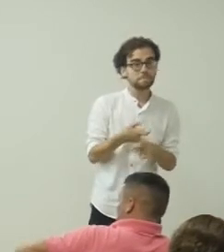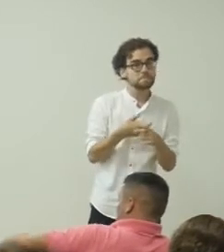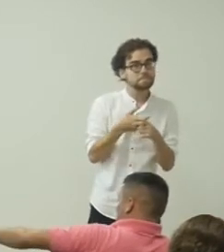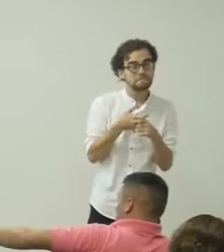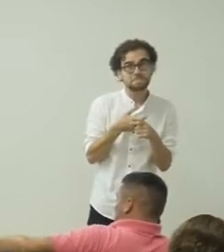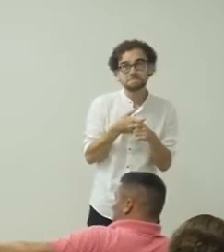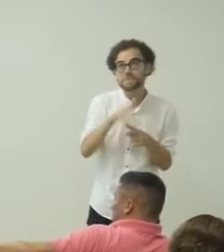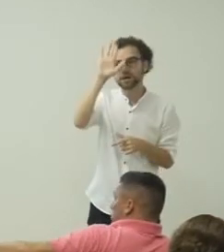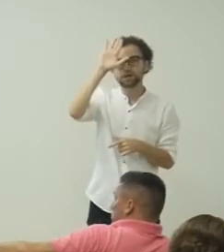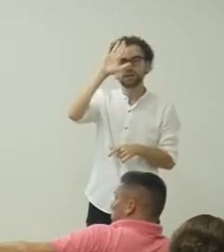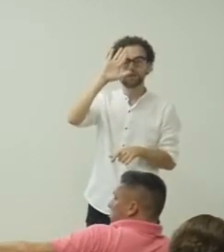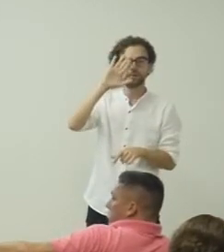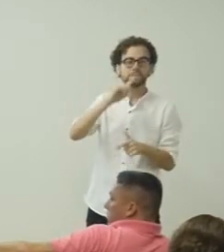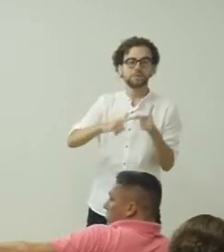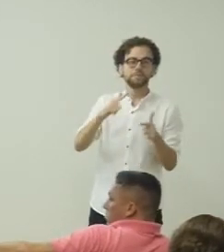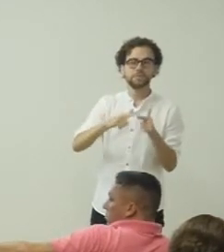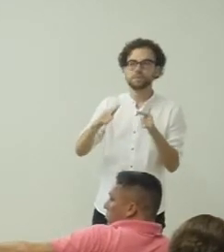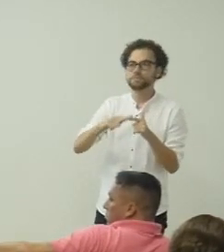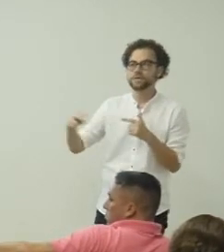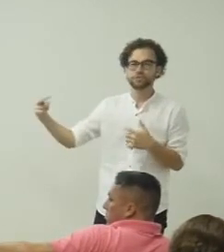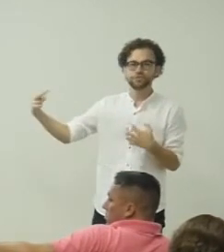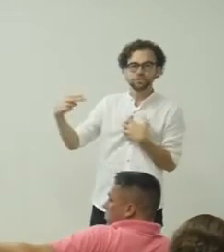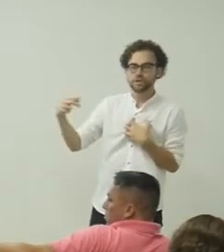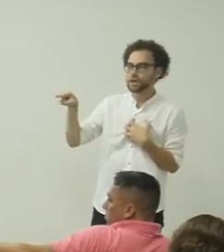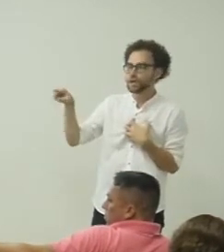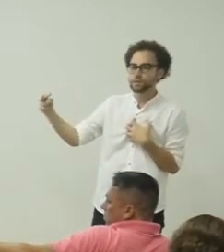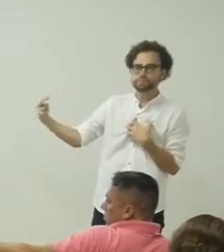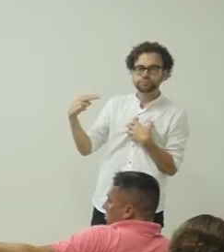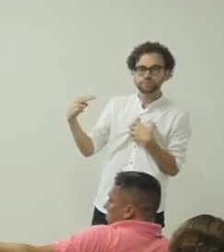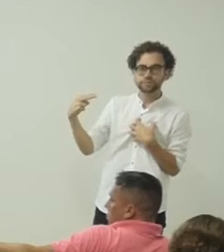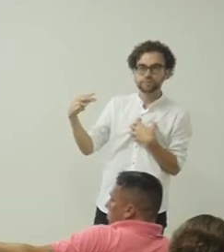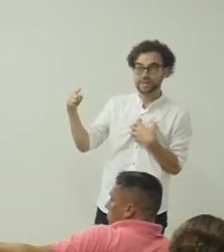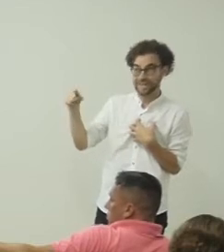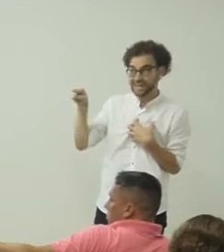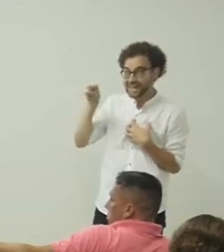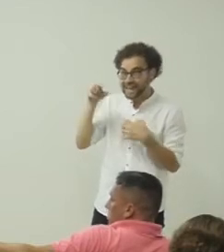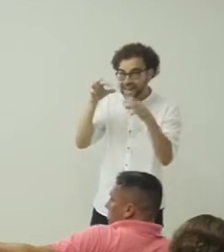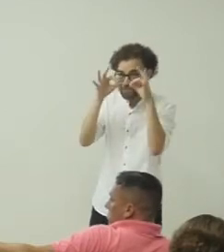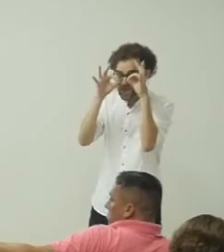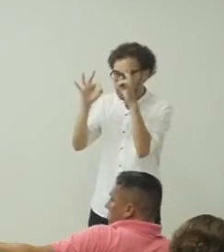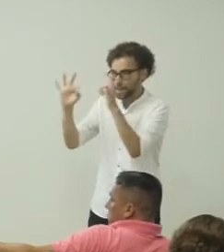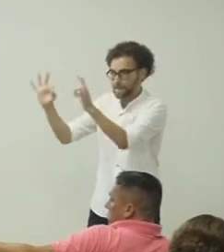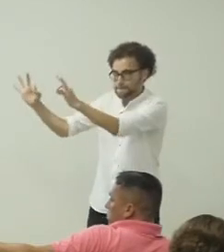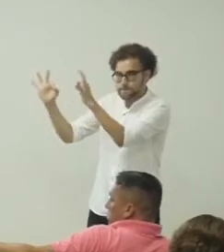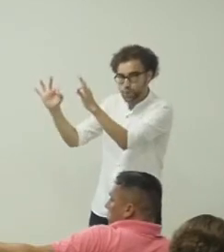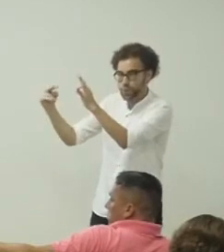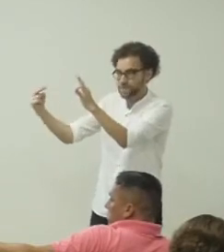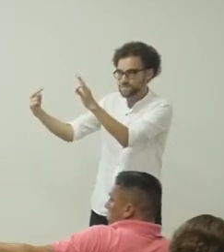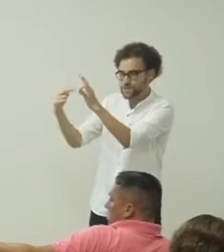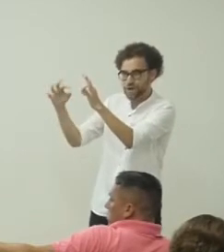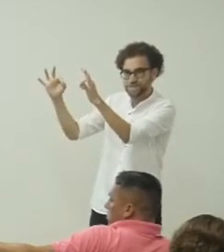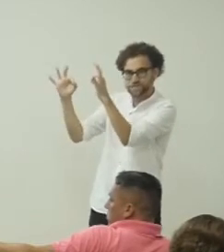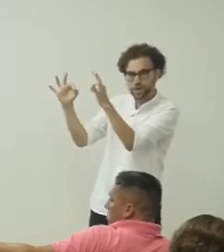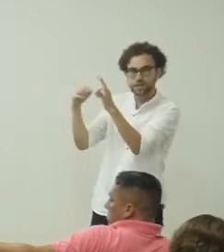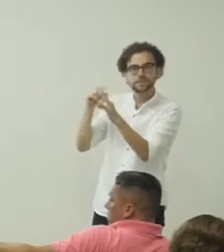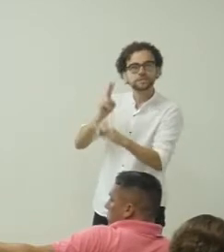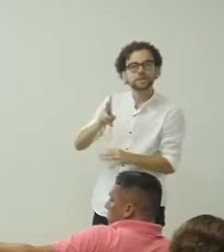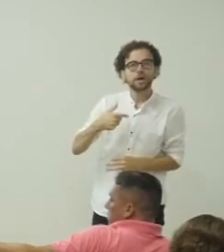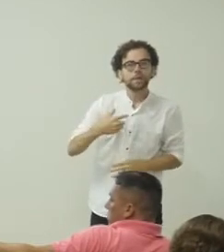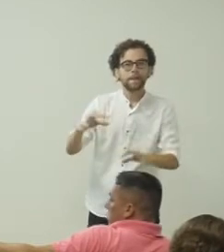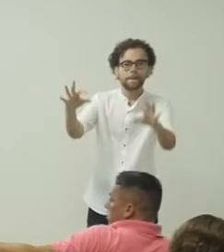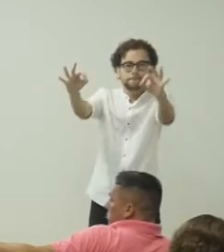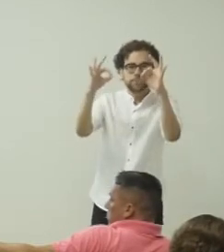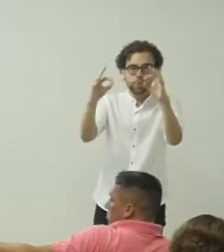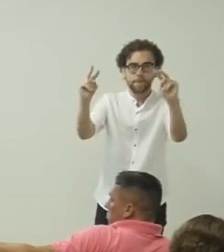dos problemas é o jeito que ele me olha. É como os olhos dele, durante suas falas, acabam sendo fixados